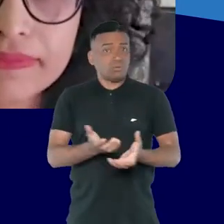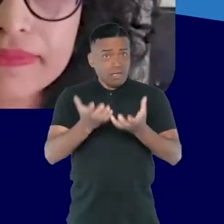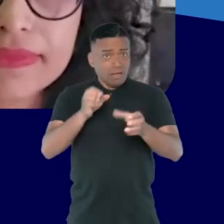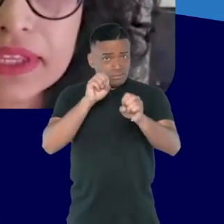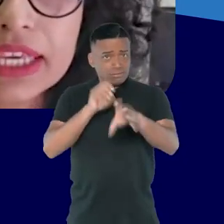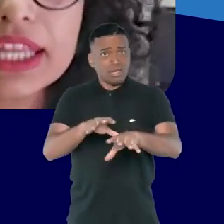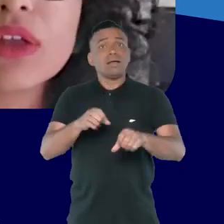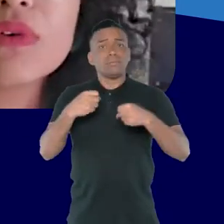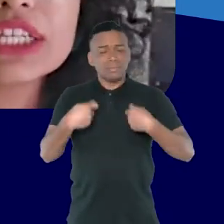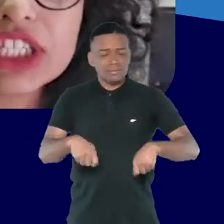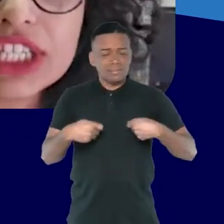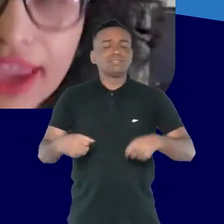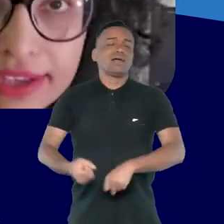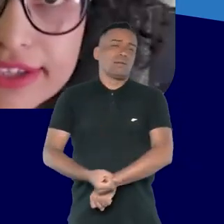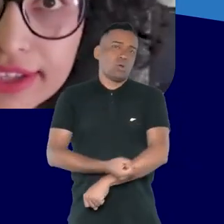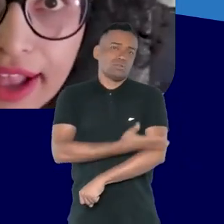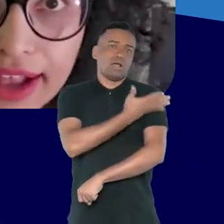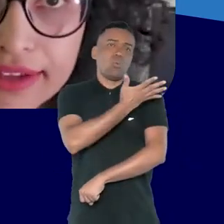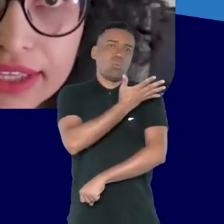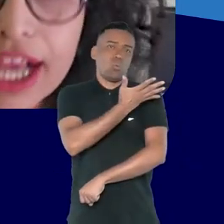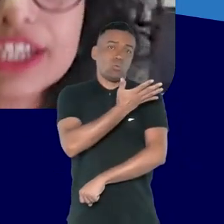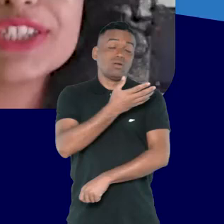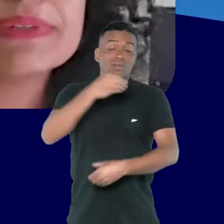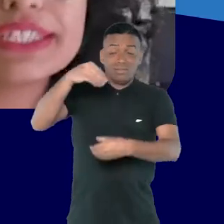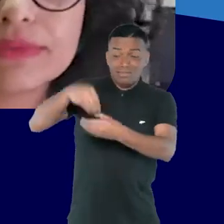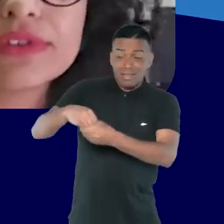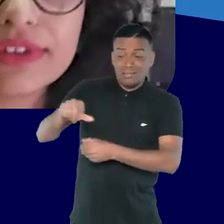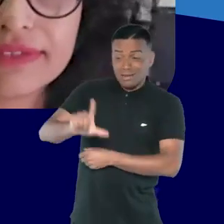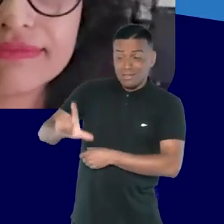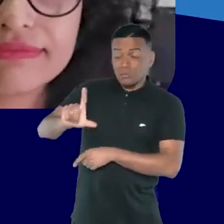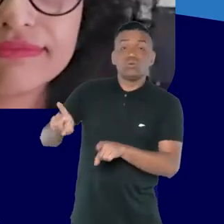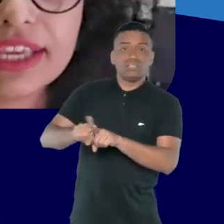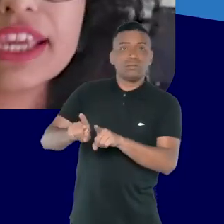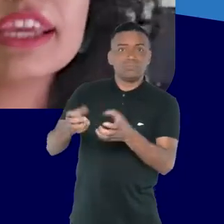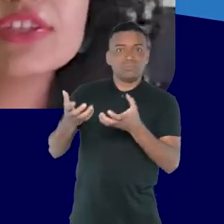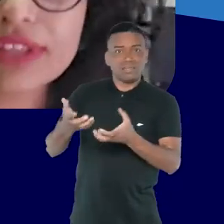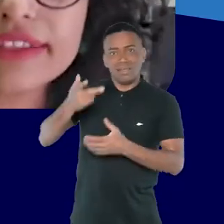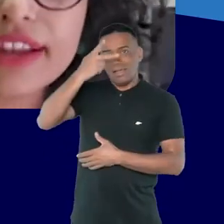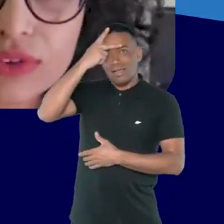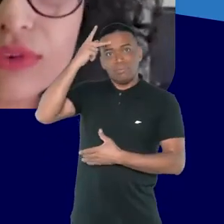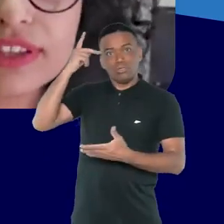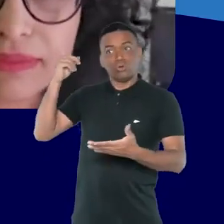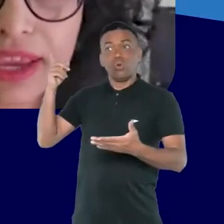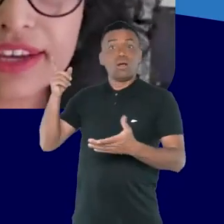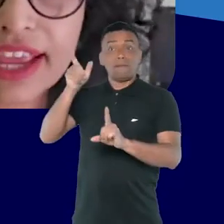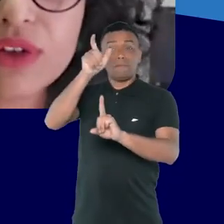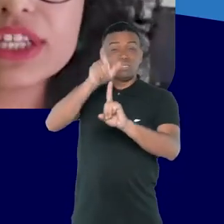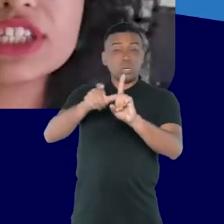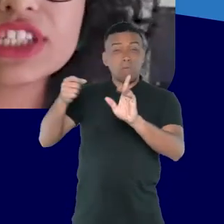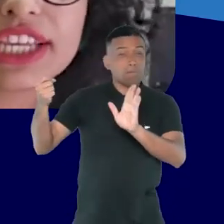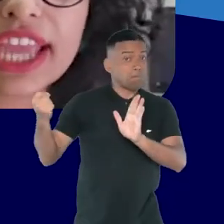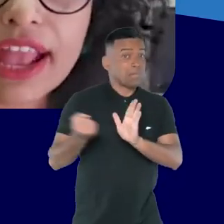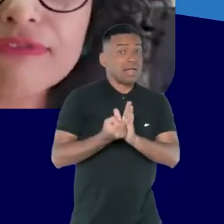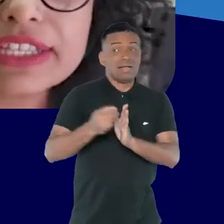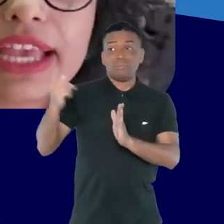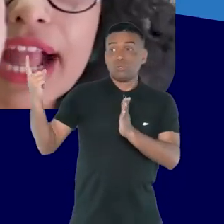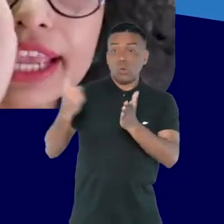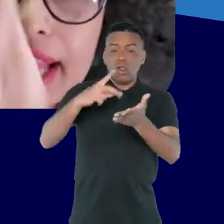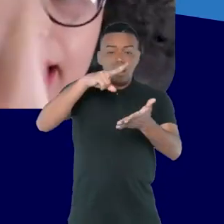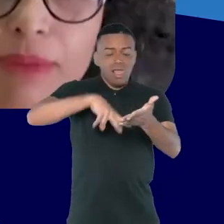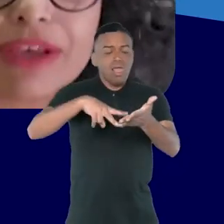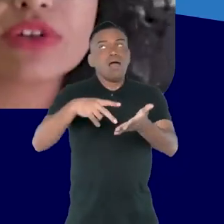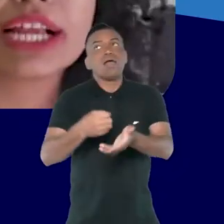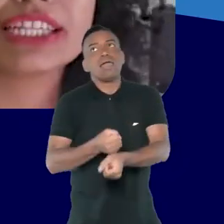da memória. Então, quando a gente quer ensinar, a gente precisa emocionar. E isso na literatura também, né? Quando a gente quer